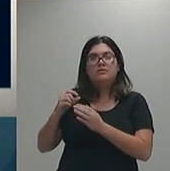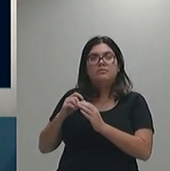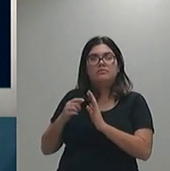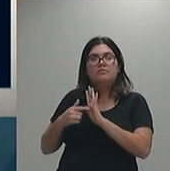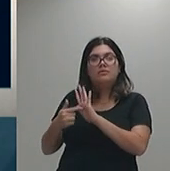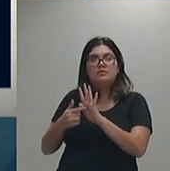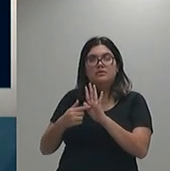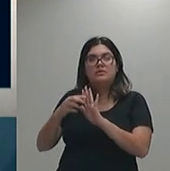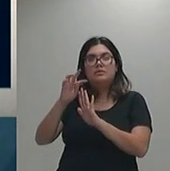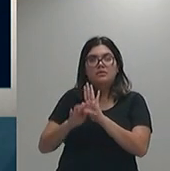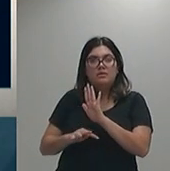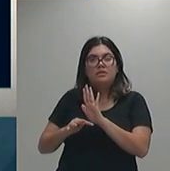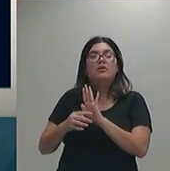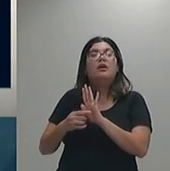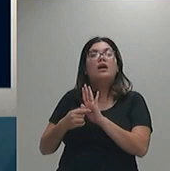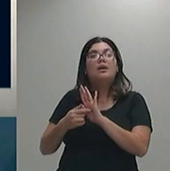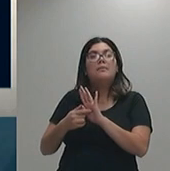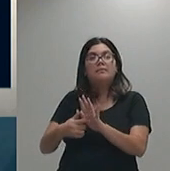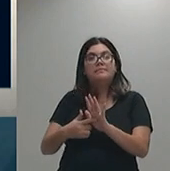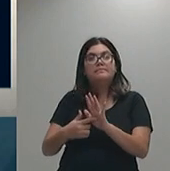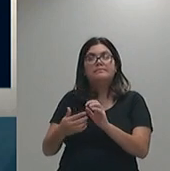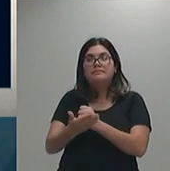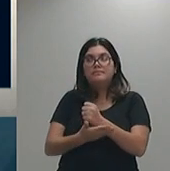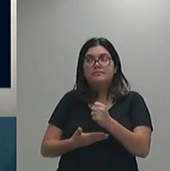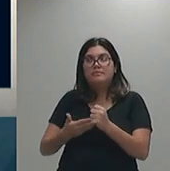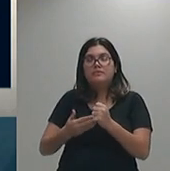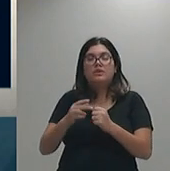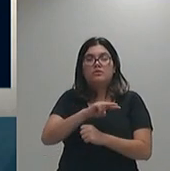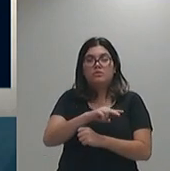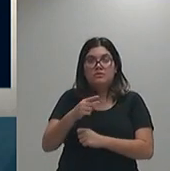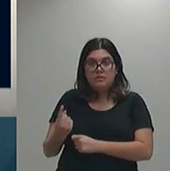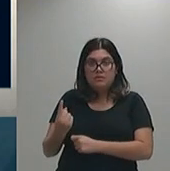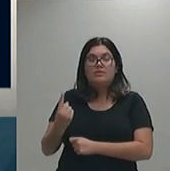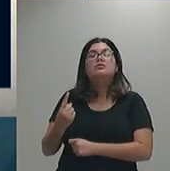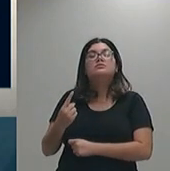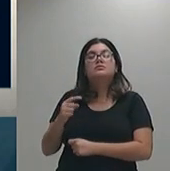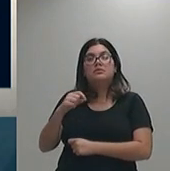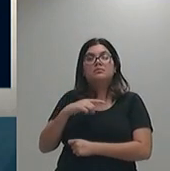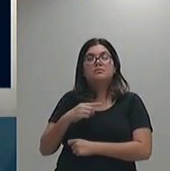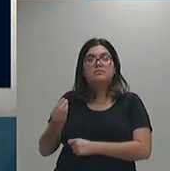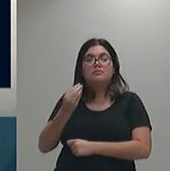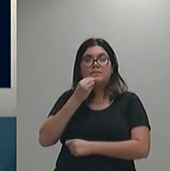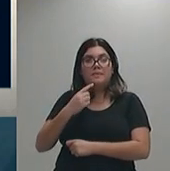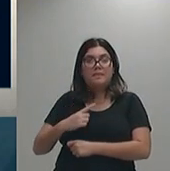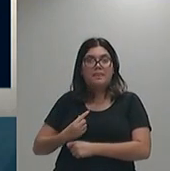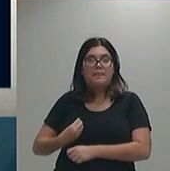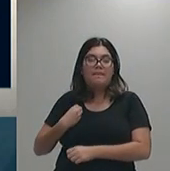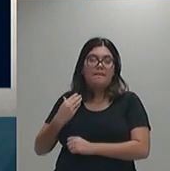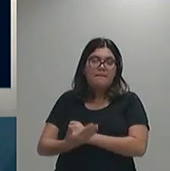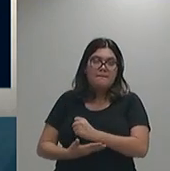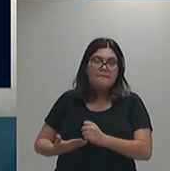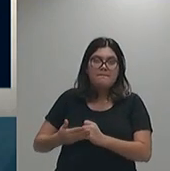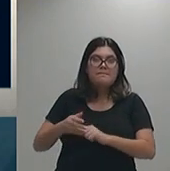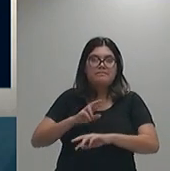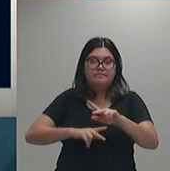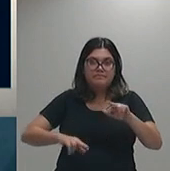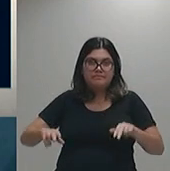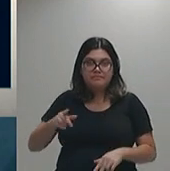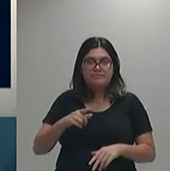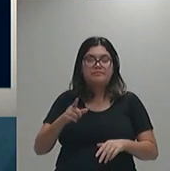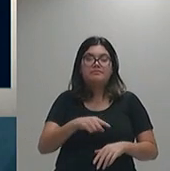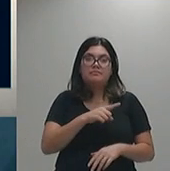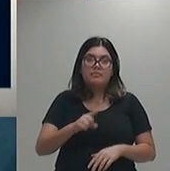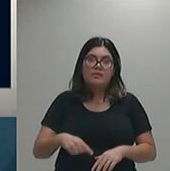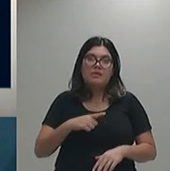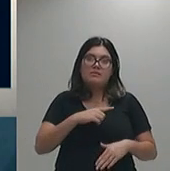refutada porém por ambas as partes litigantes que postulam cada qual sob fundamentação diversa a extensão de um dos procedimentos em